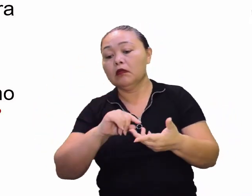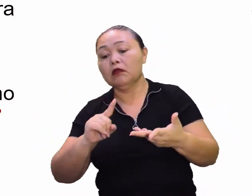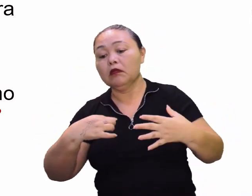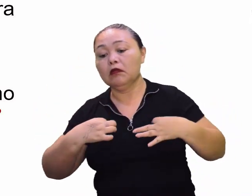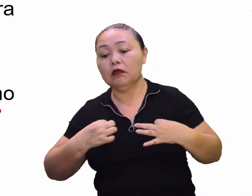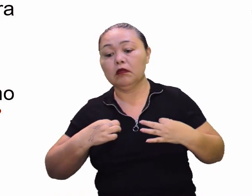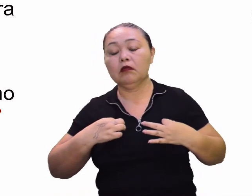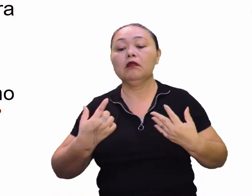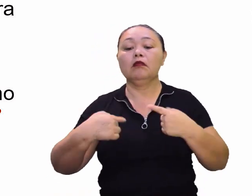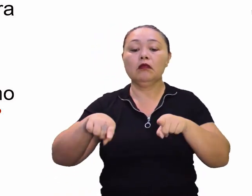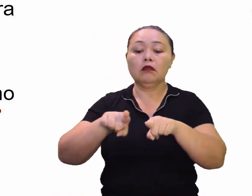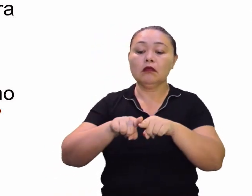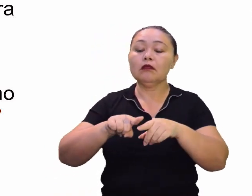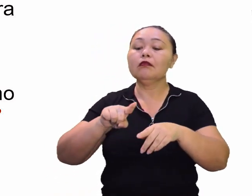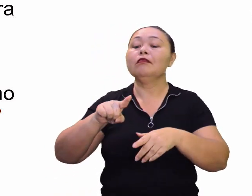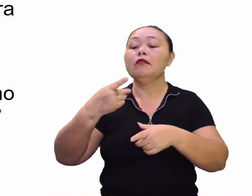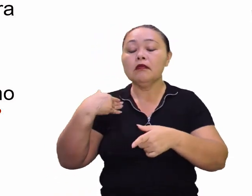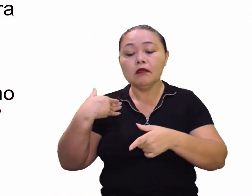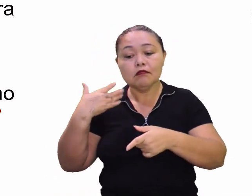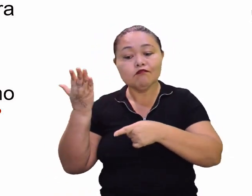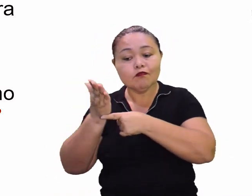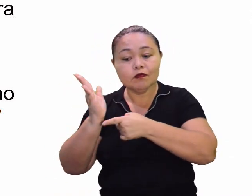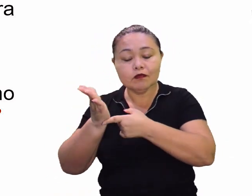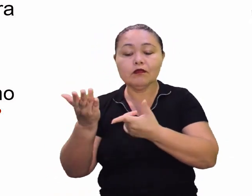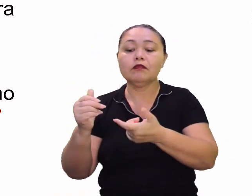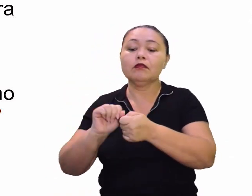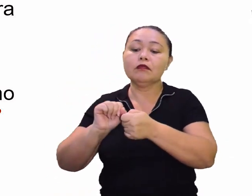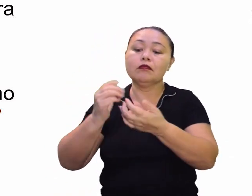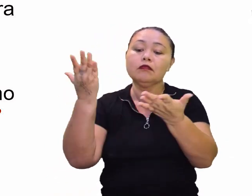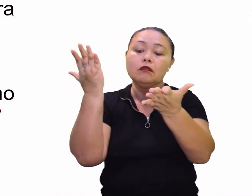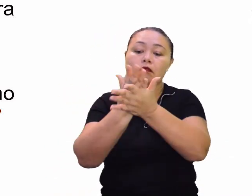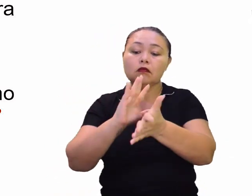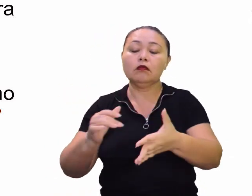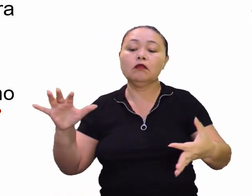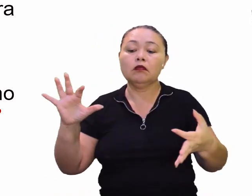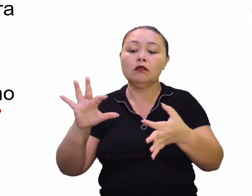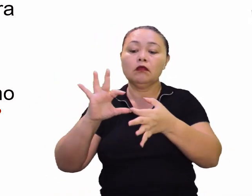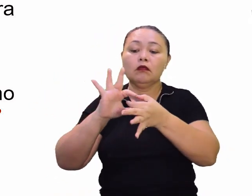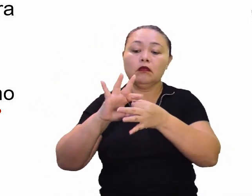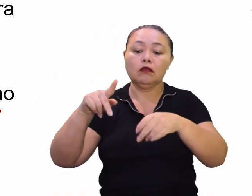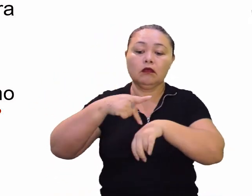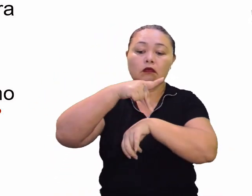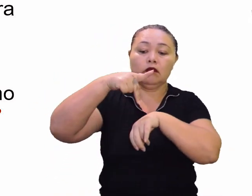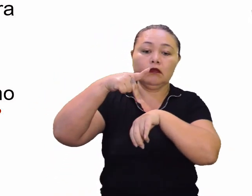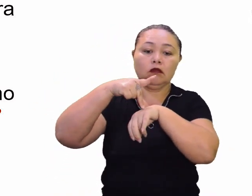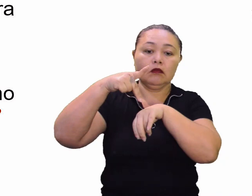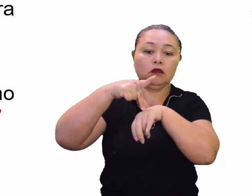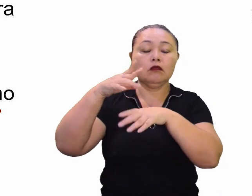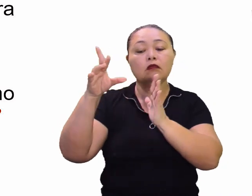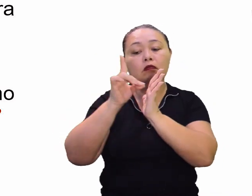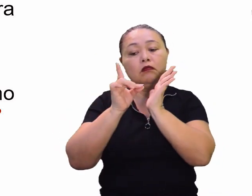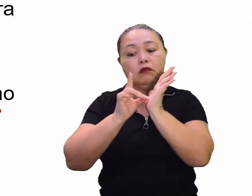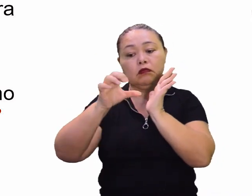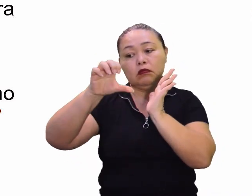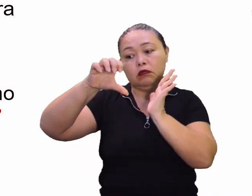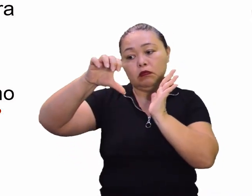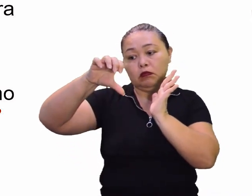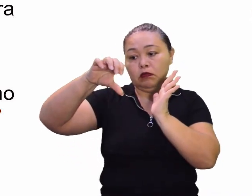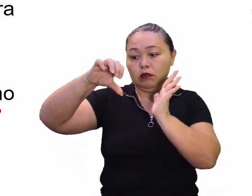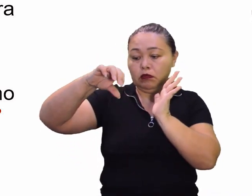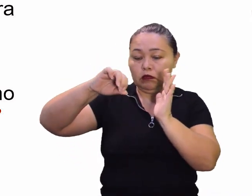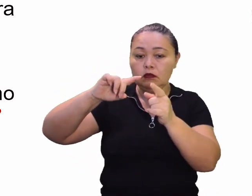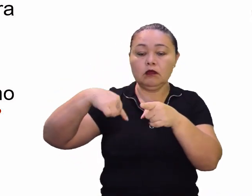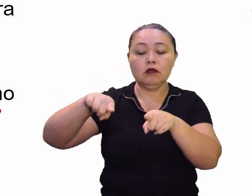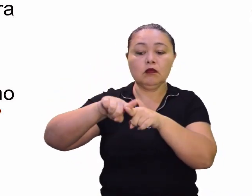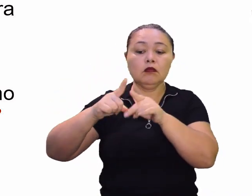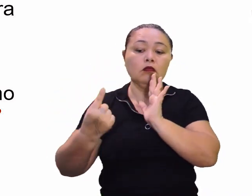etc., contribuiu para o final da antiga União Soviética na década de 90. Lembrando que a economia dele